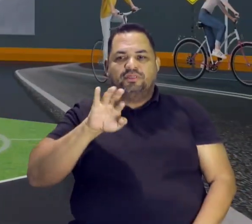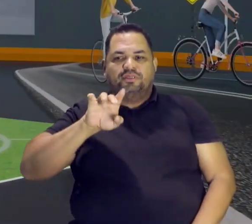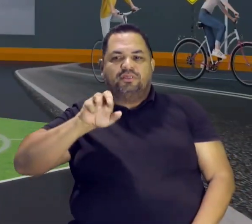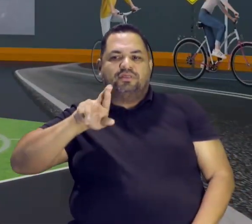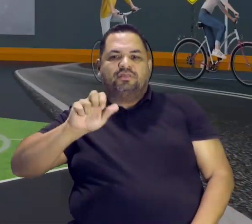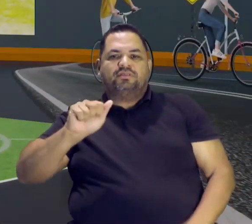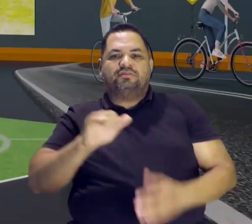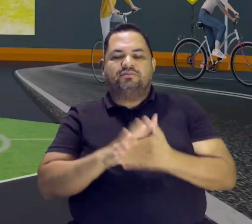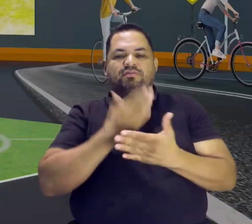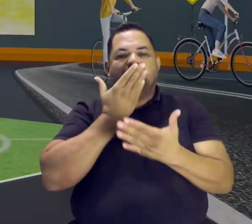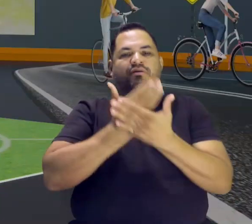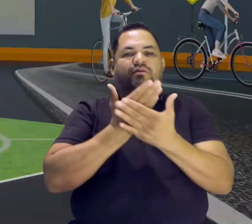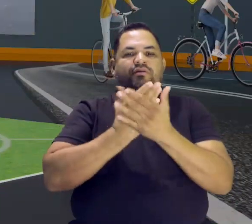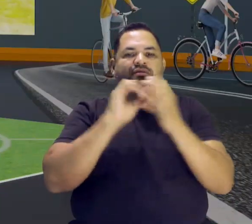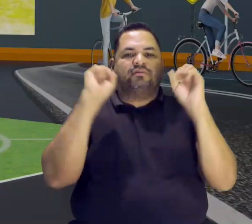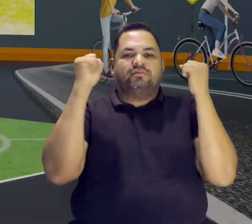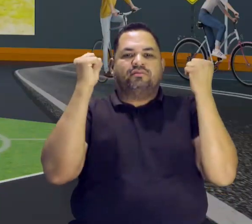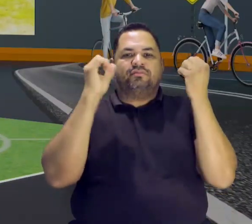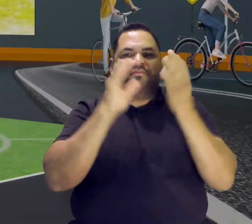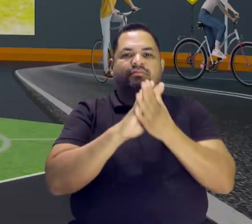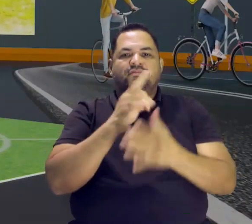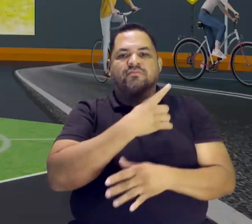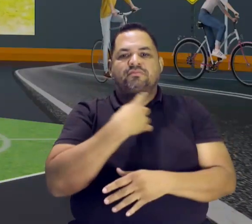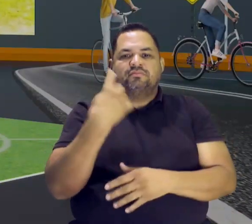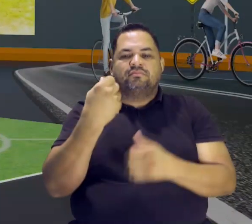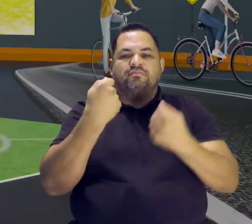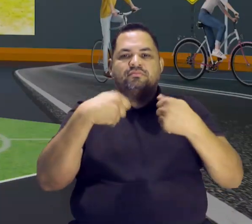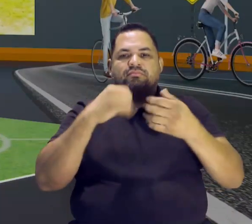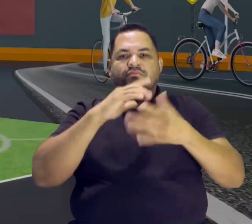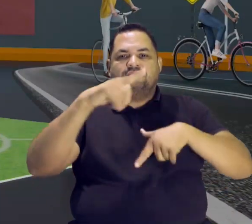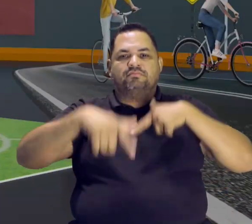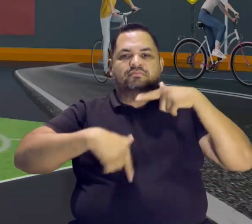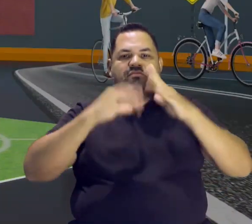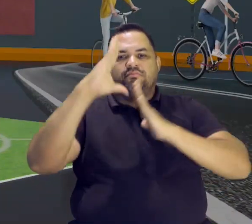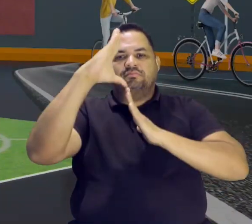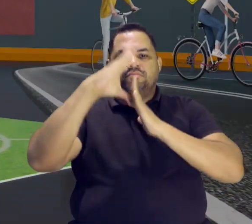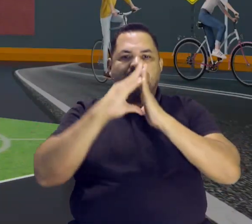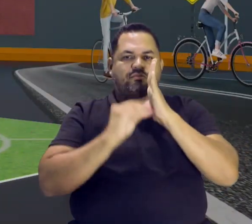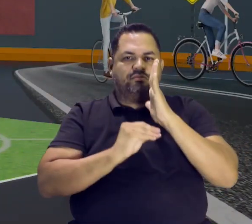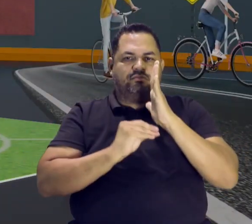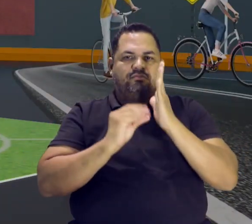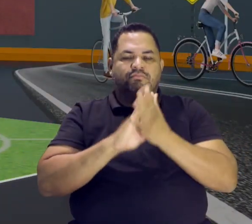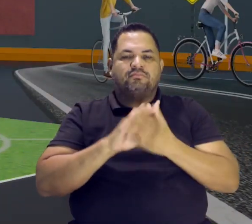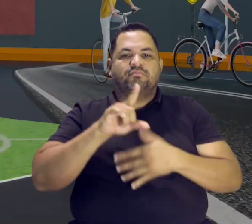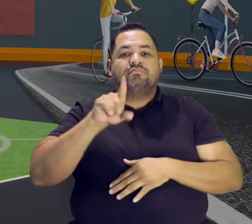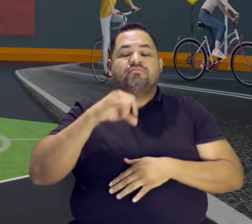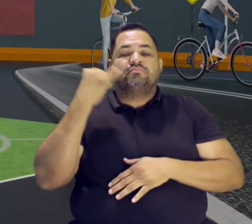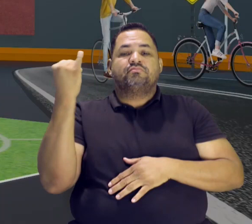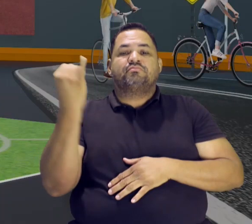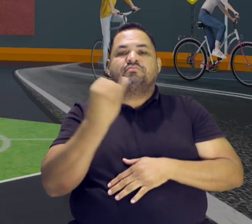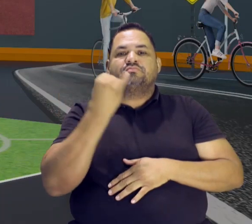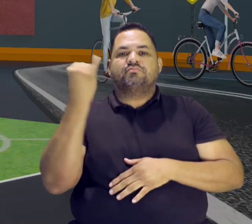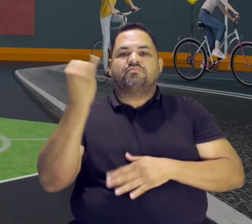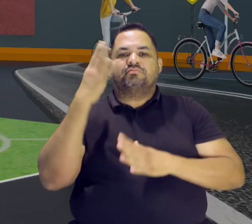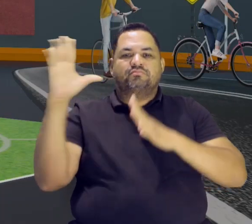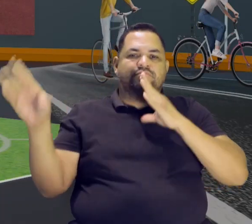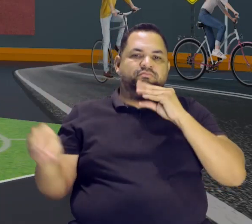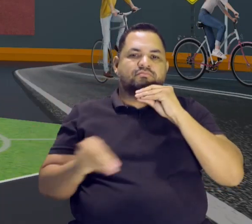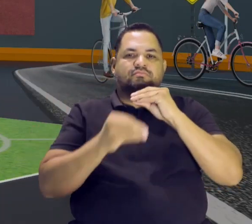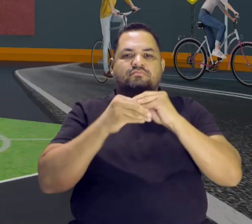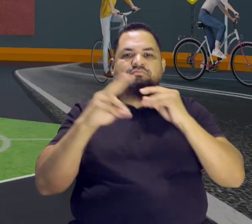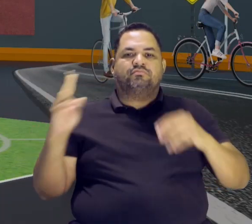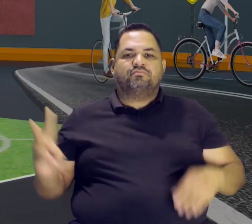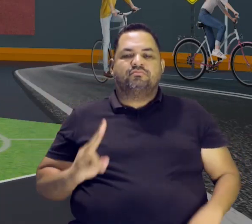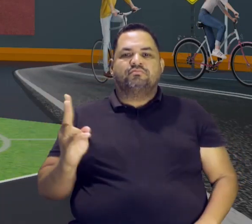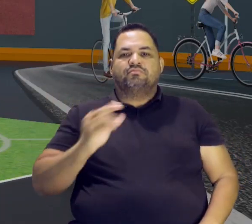aula de Educação Física para a gente poder trabalhar aí conteúdo que é muito importante, que é agregador de valor e de